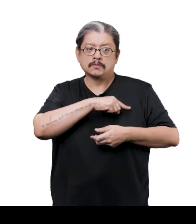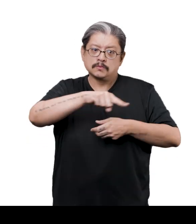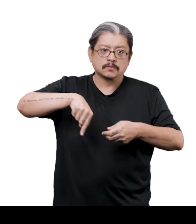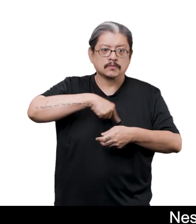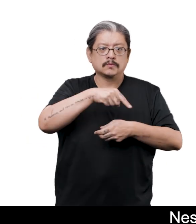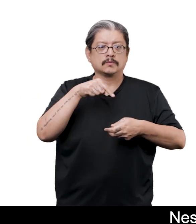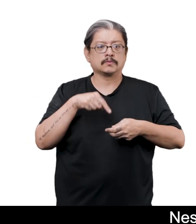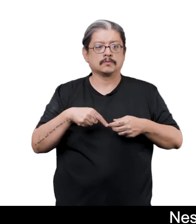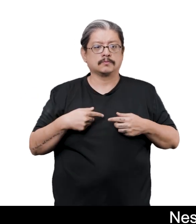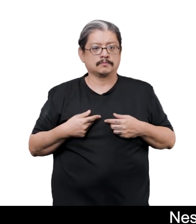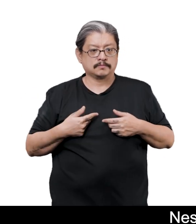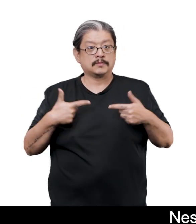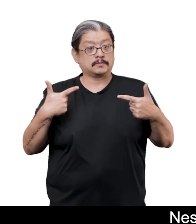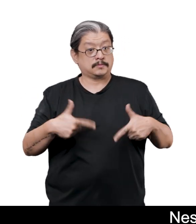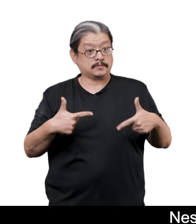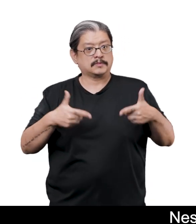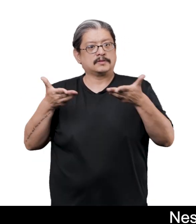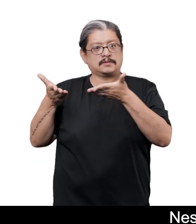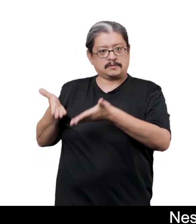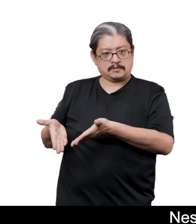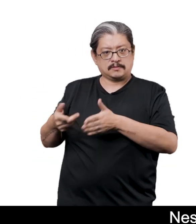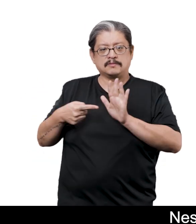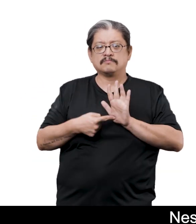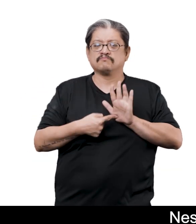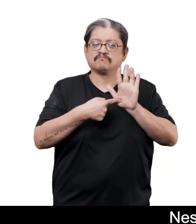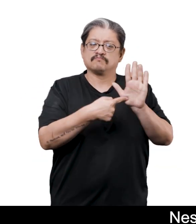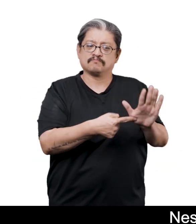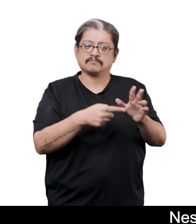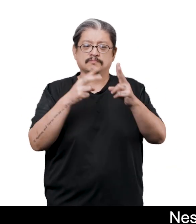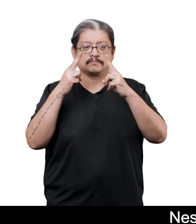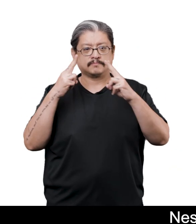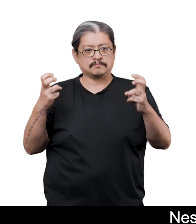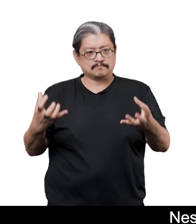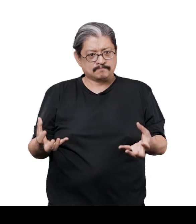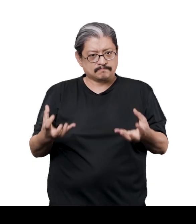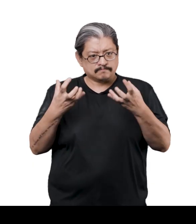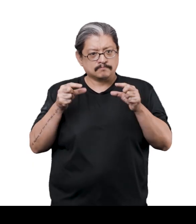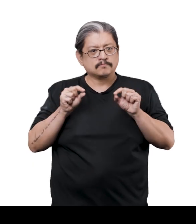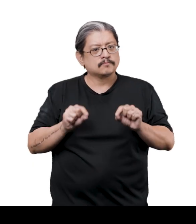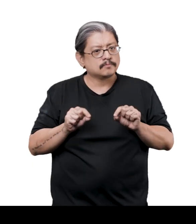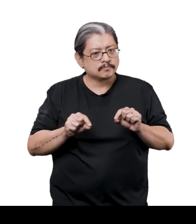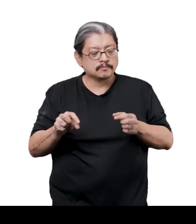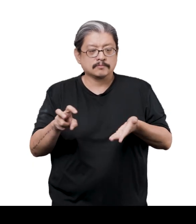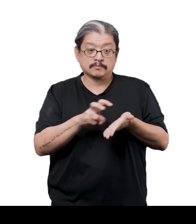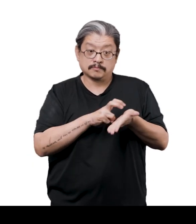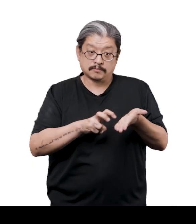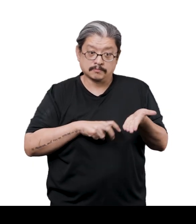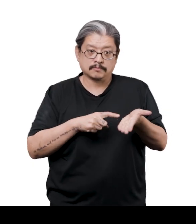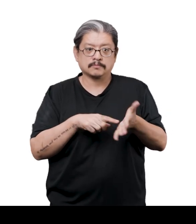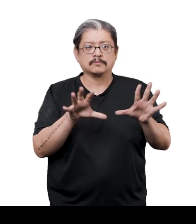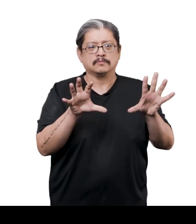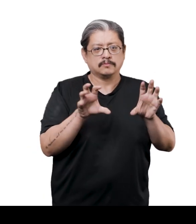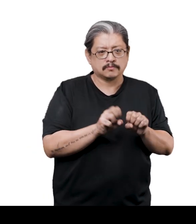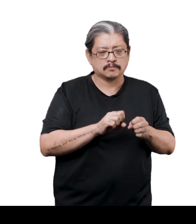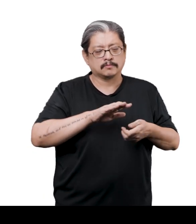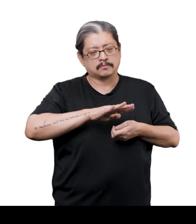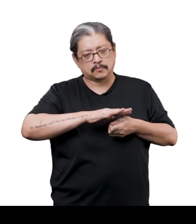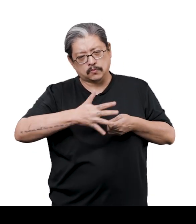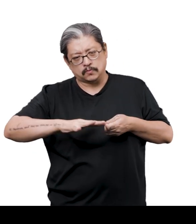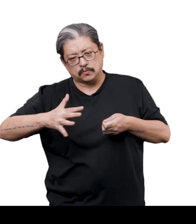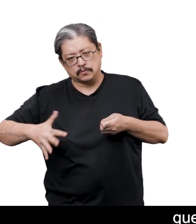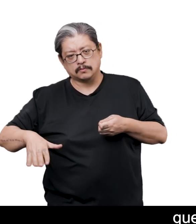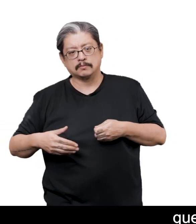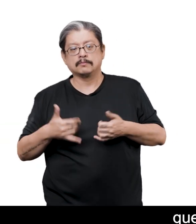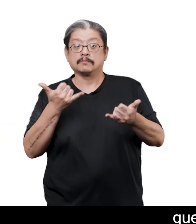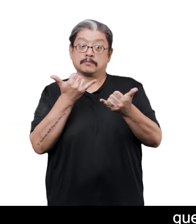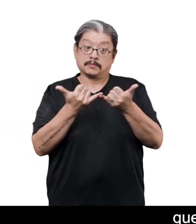mundo. Nesta obra, as marcas se intensificam na justaposição entre a impressão escura e as formas em